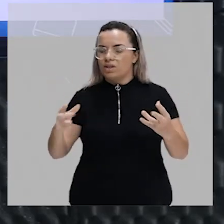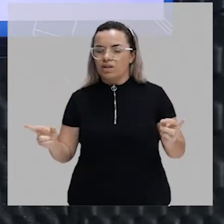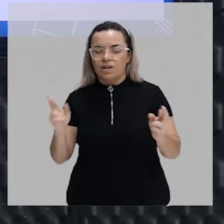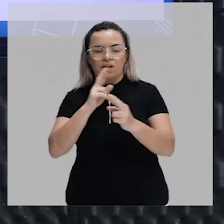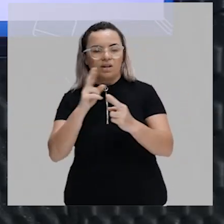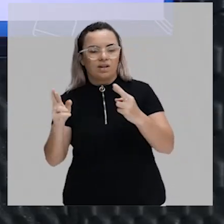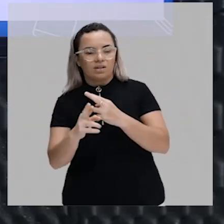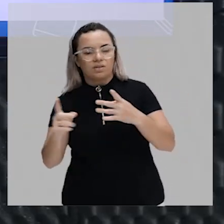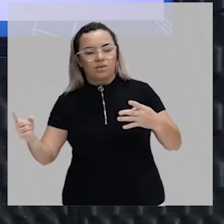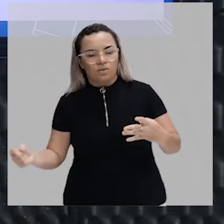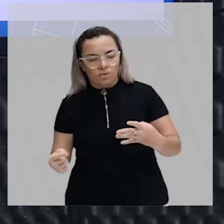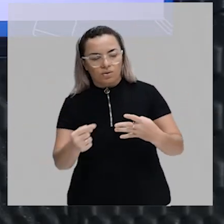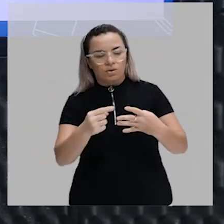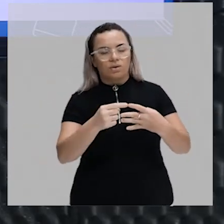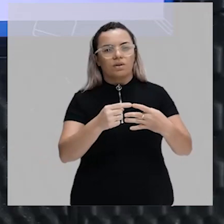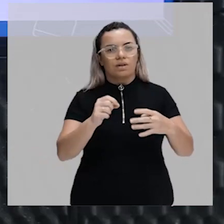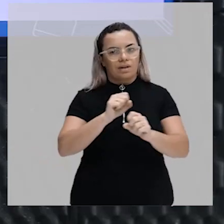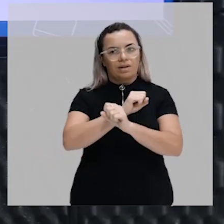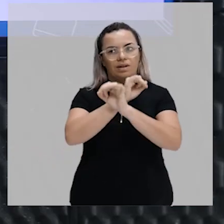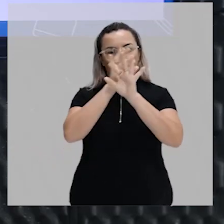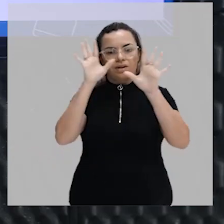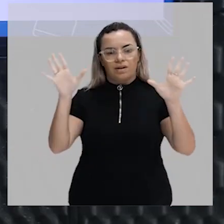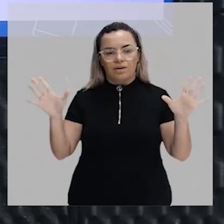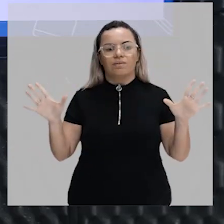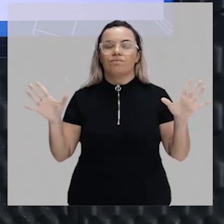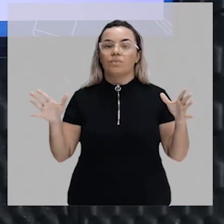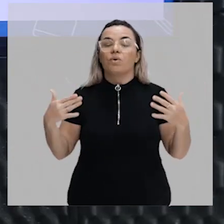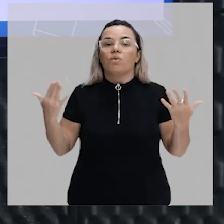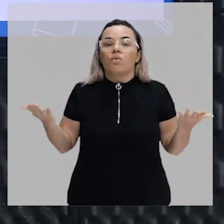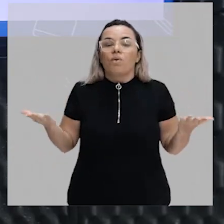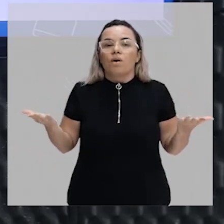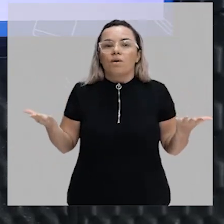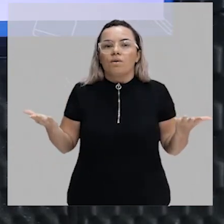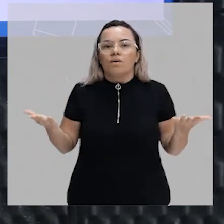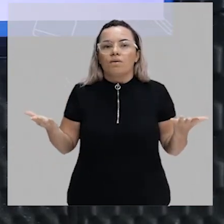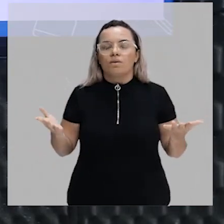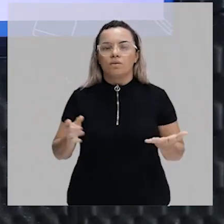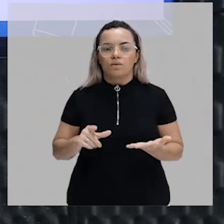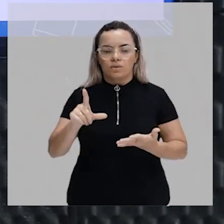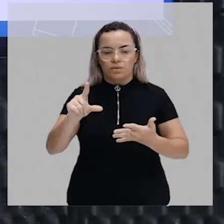simbolismo. Claro, hein? Mais claro do que isso, só dois isso.